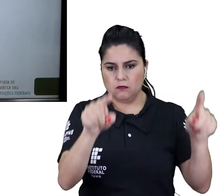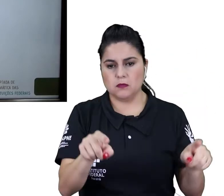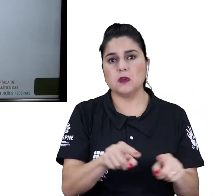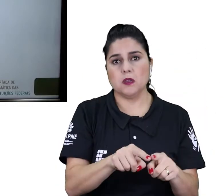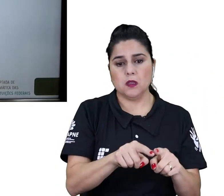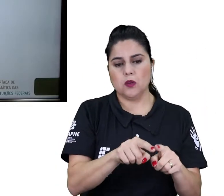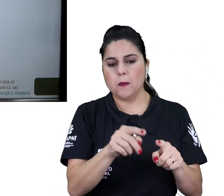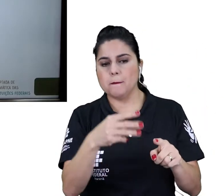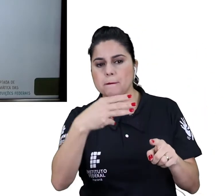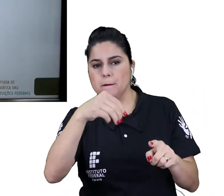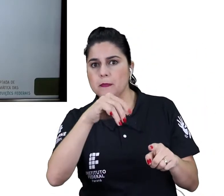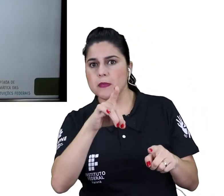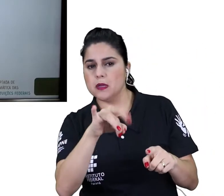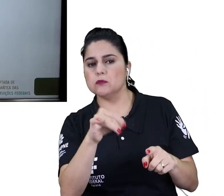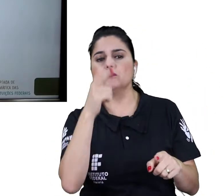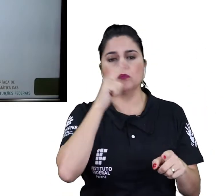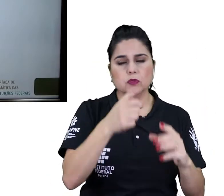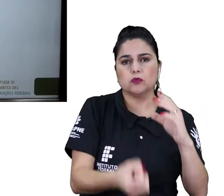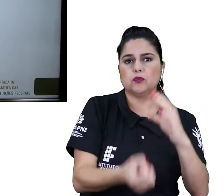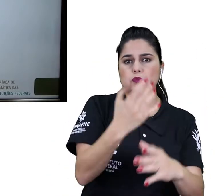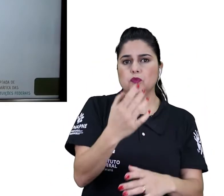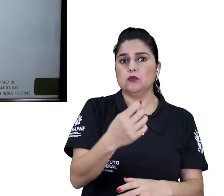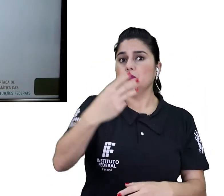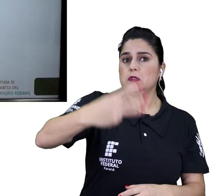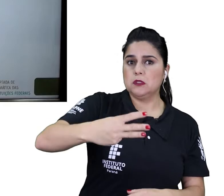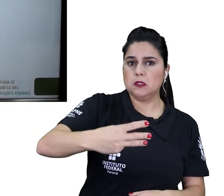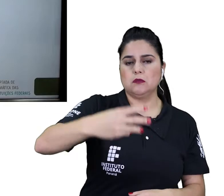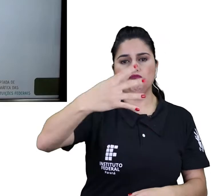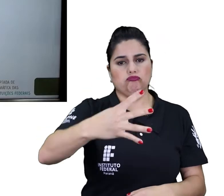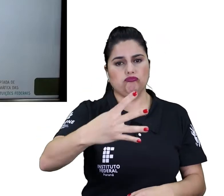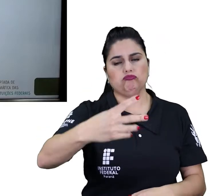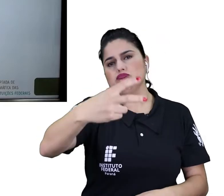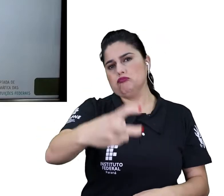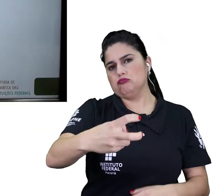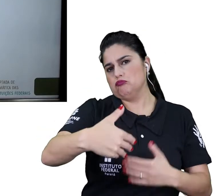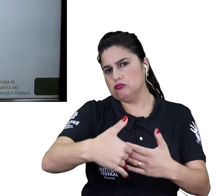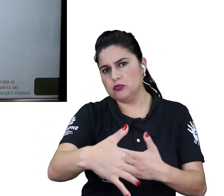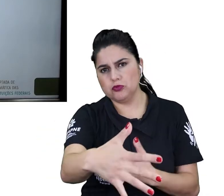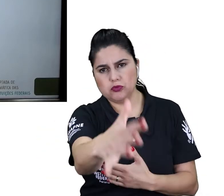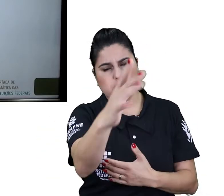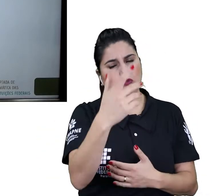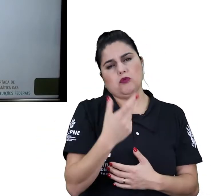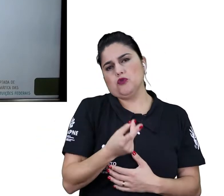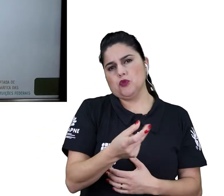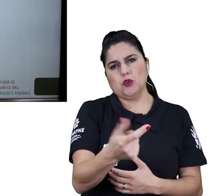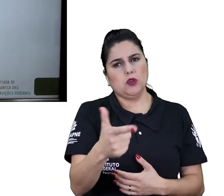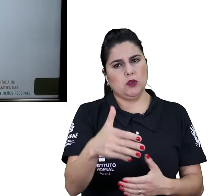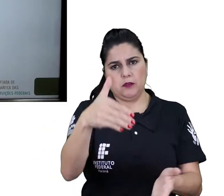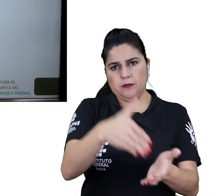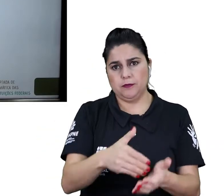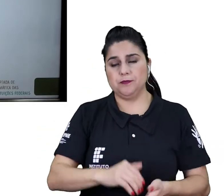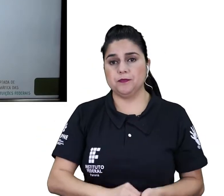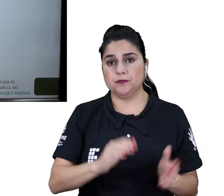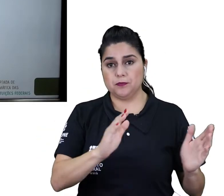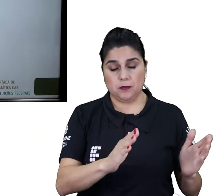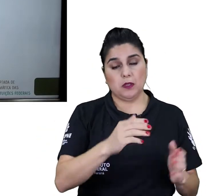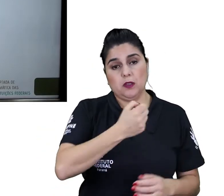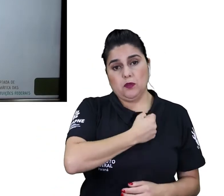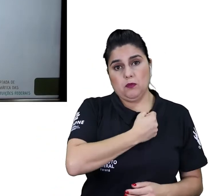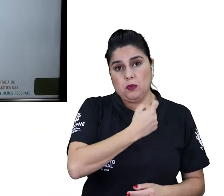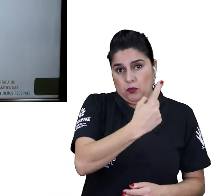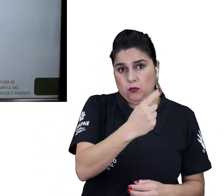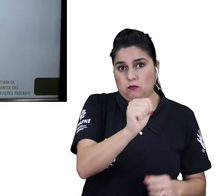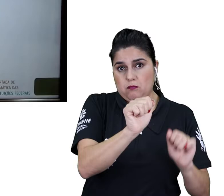médios desse novo quadrado, é possível construir um terceiro, e assim por diante, indefinidamente. A figura